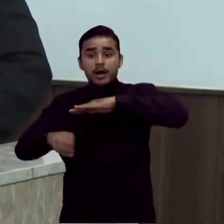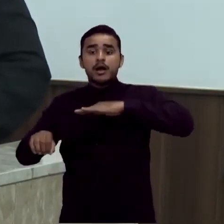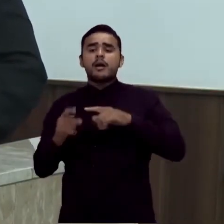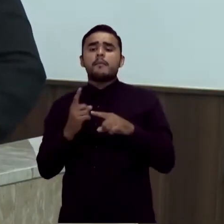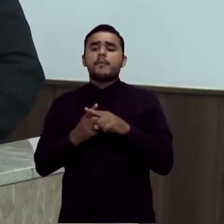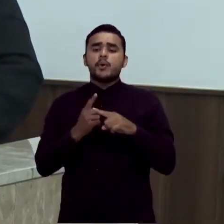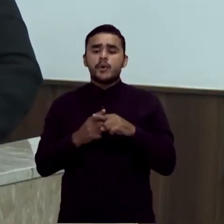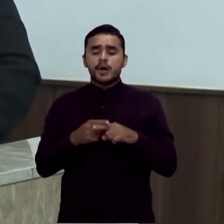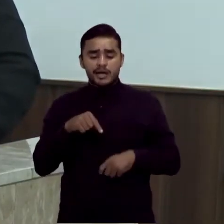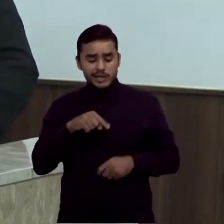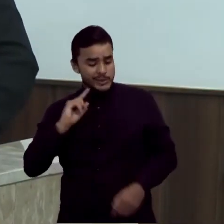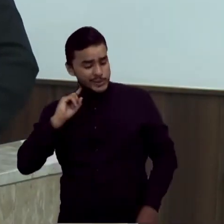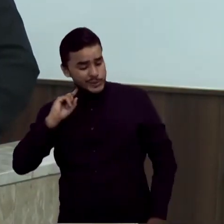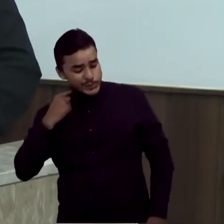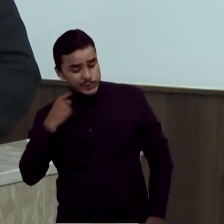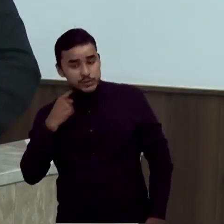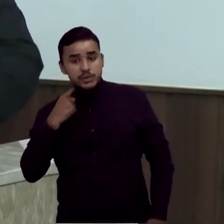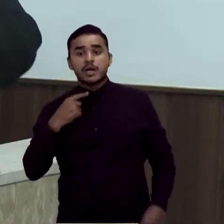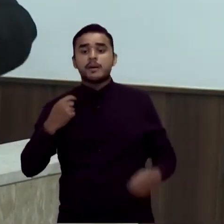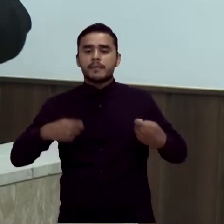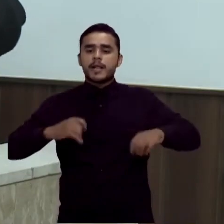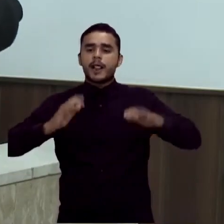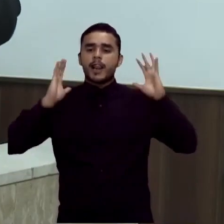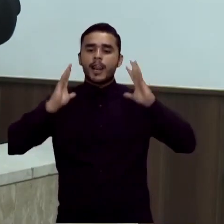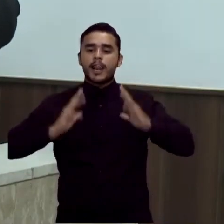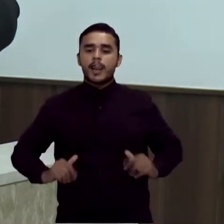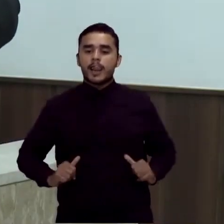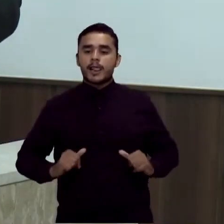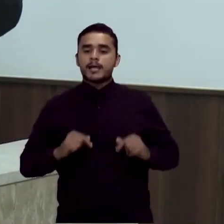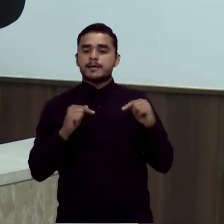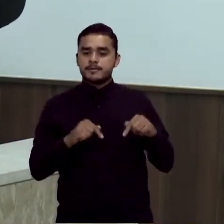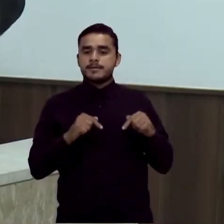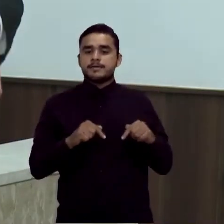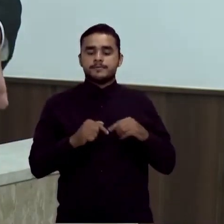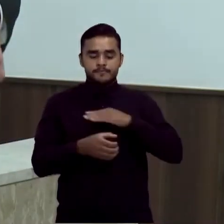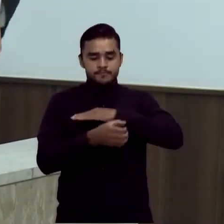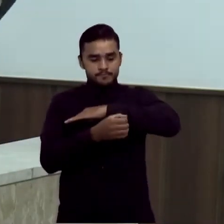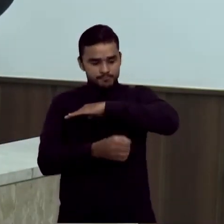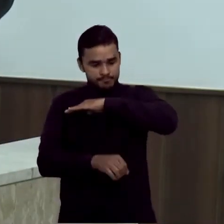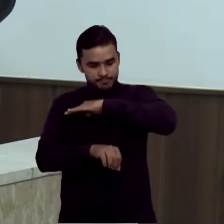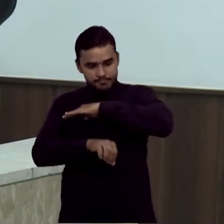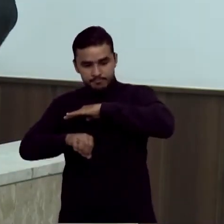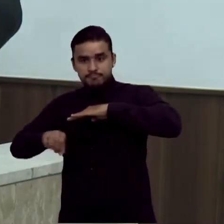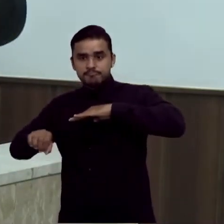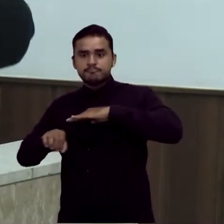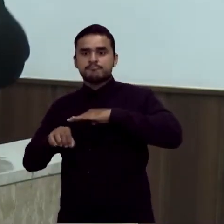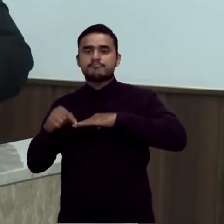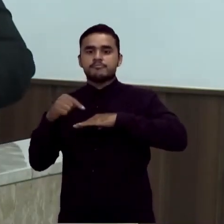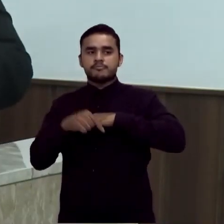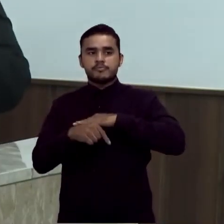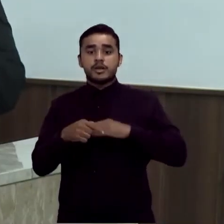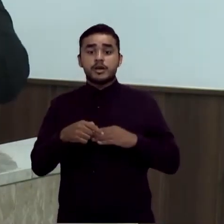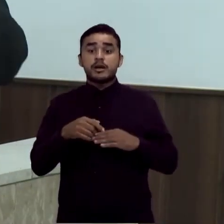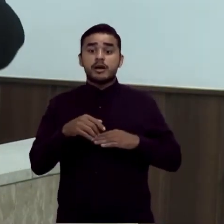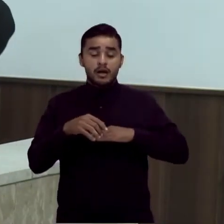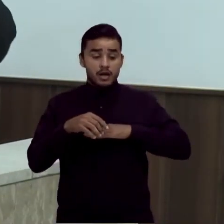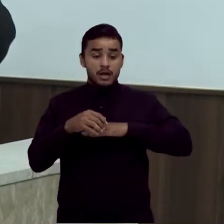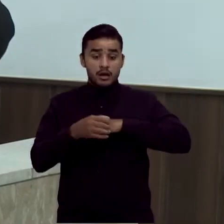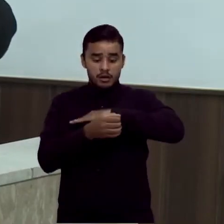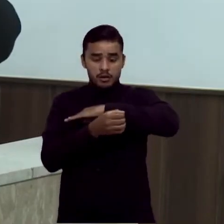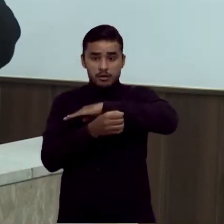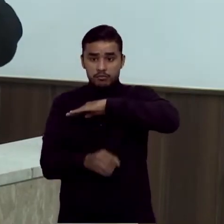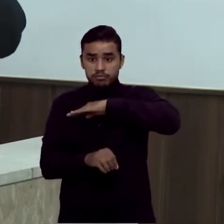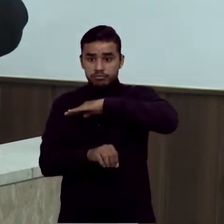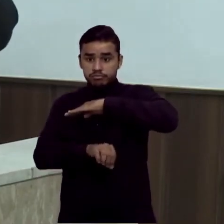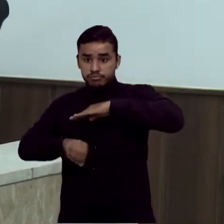como uma das atribuições a limpeza dessa boca de lobo que é removível. Tem uma